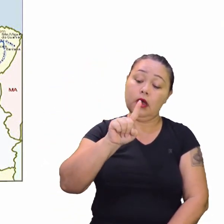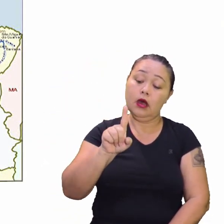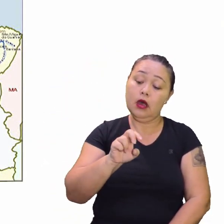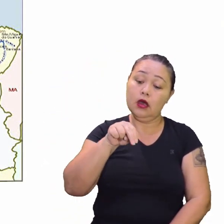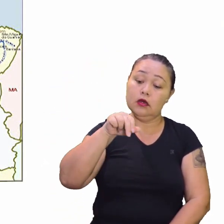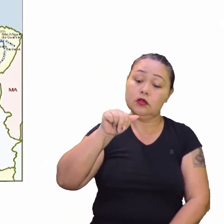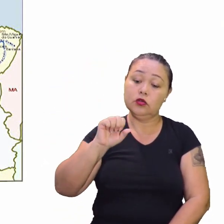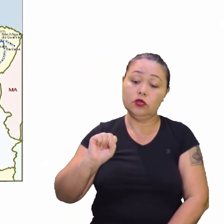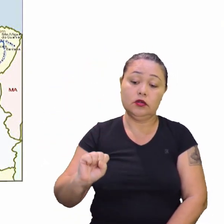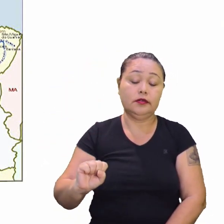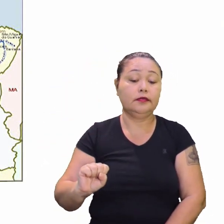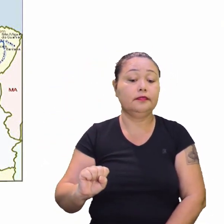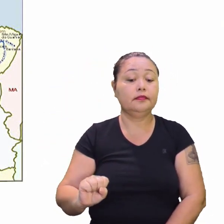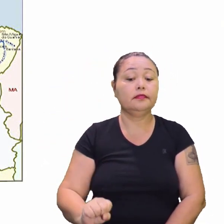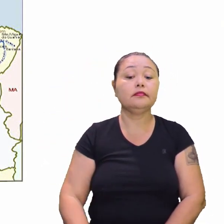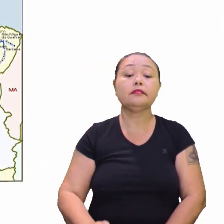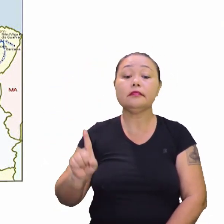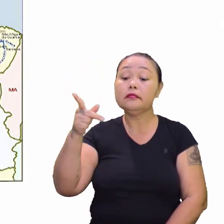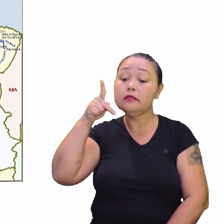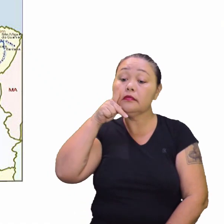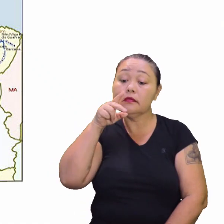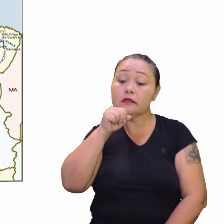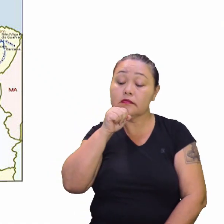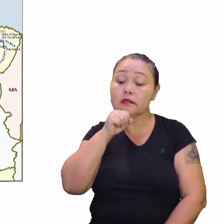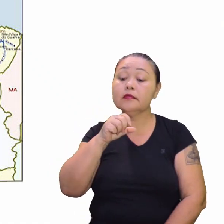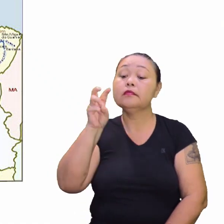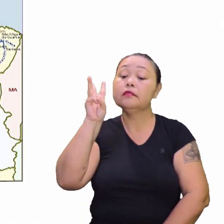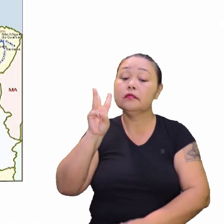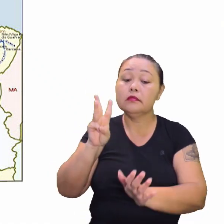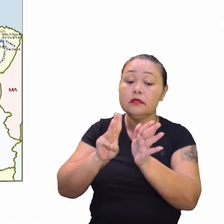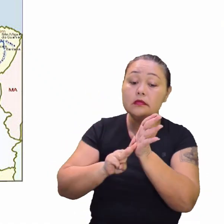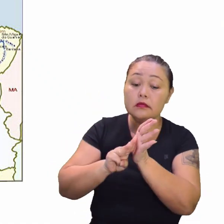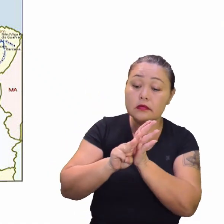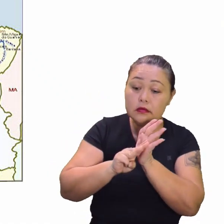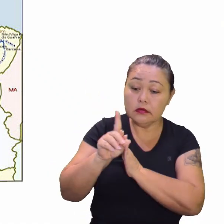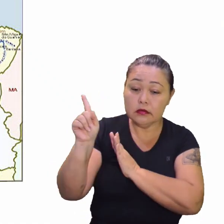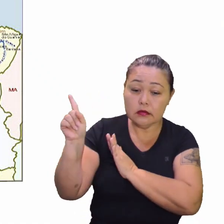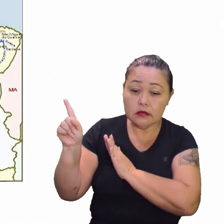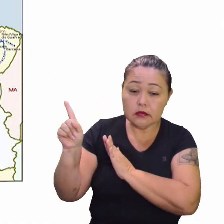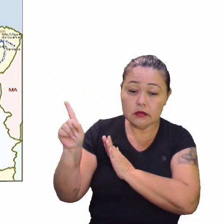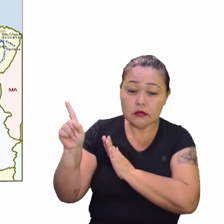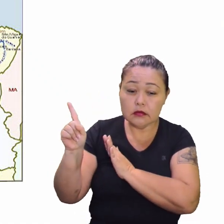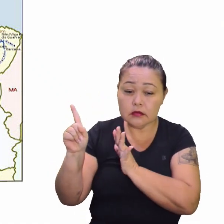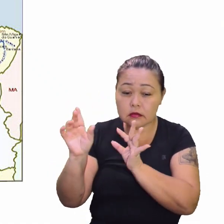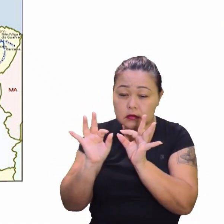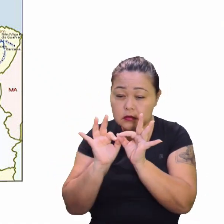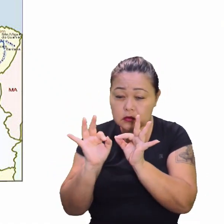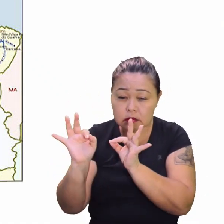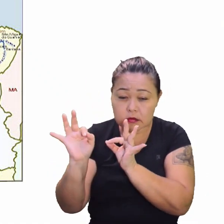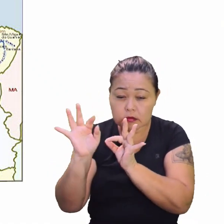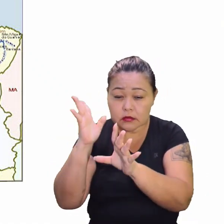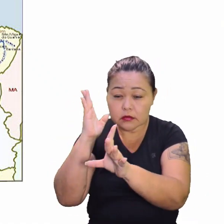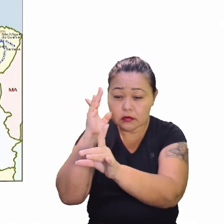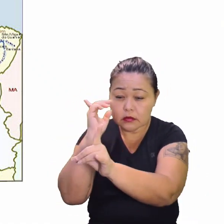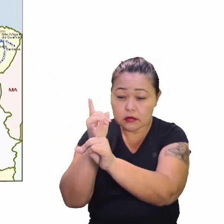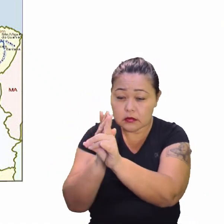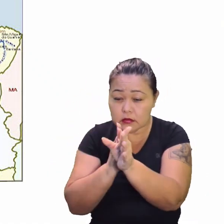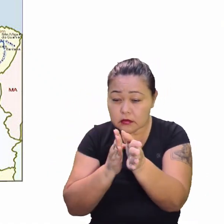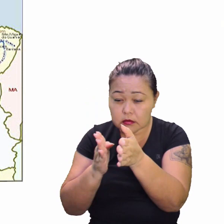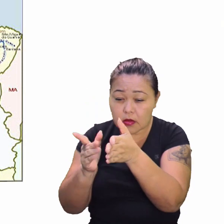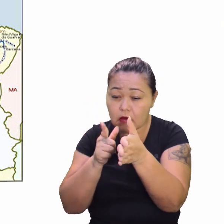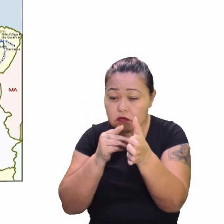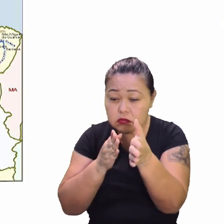só, Porto Velho, Rio Madeira, sai e vai em encontro